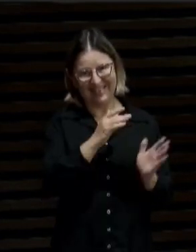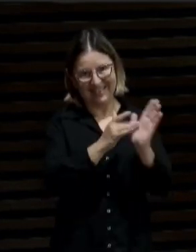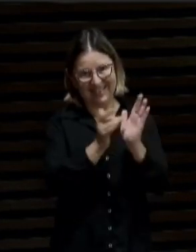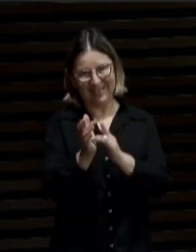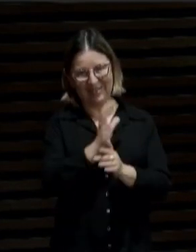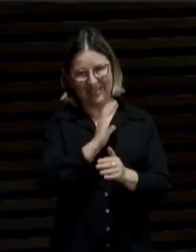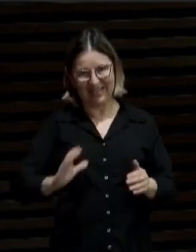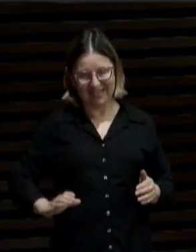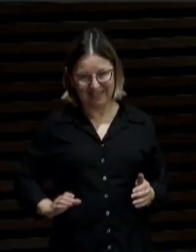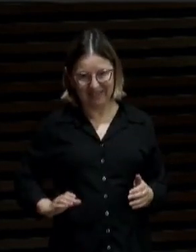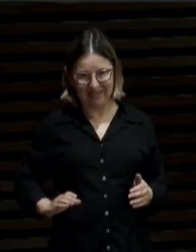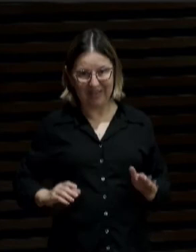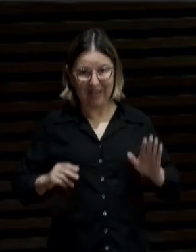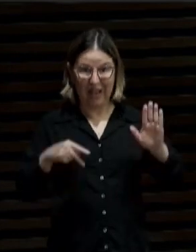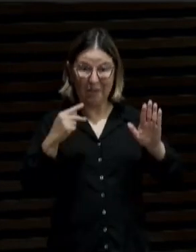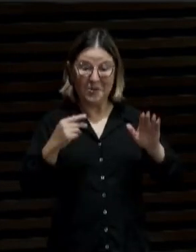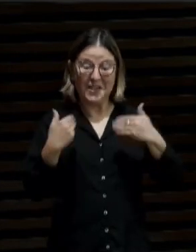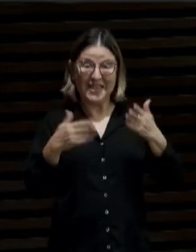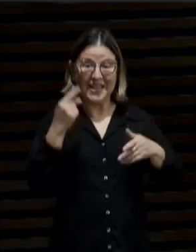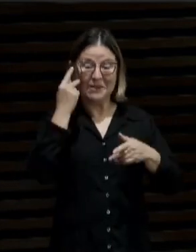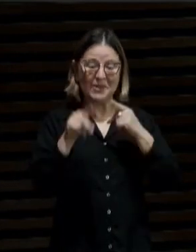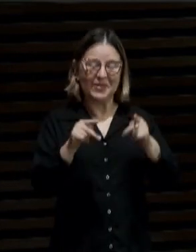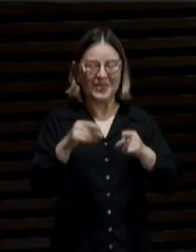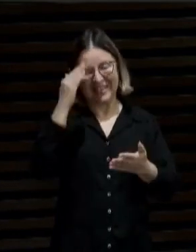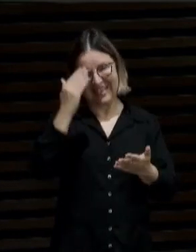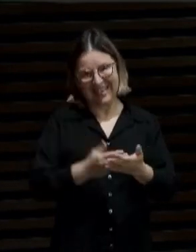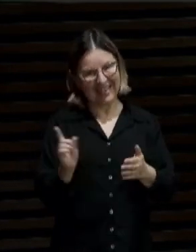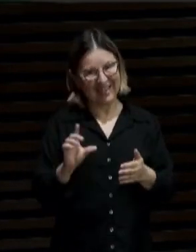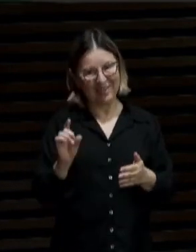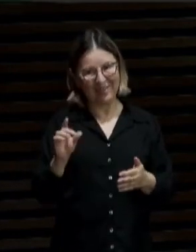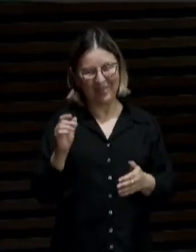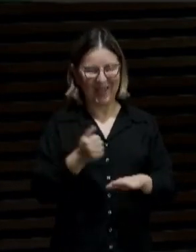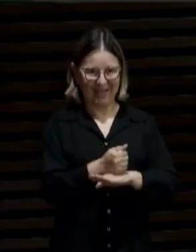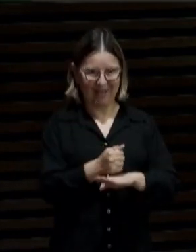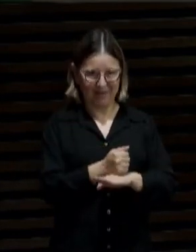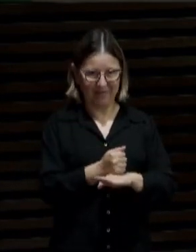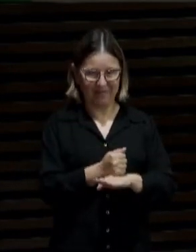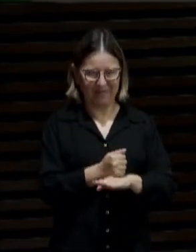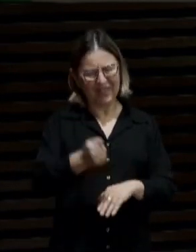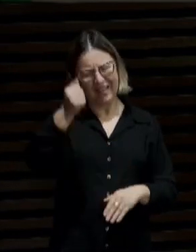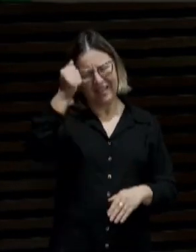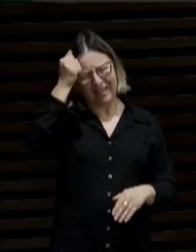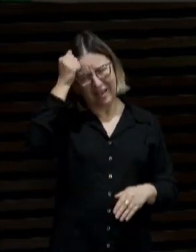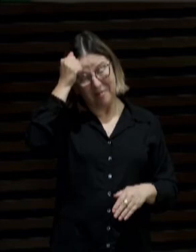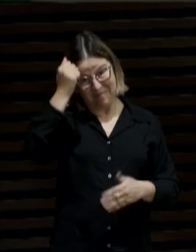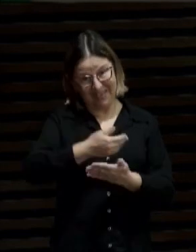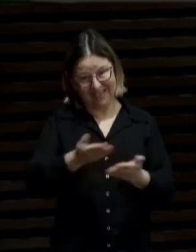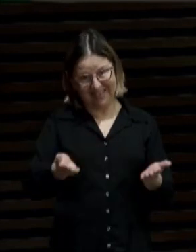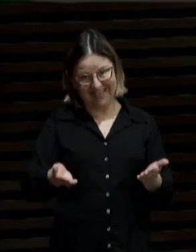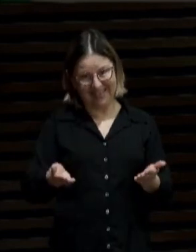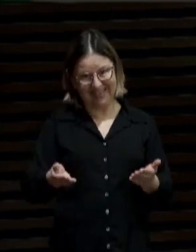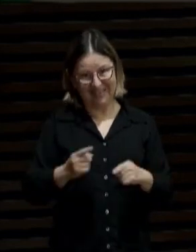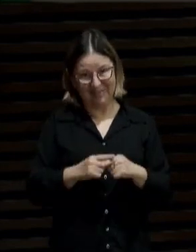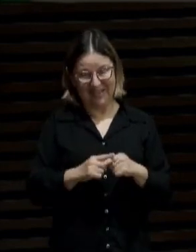promessa concedida aos que creem, não só a Abraão. Se arrepende, crê no Evangelho. A promessa de Deus é